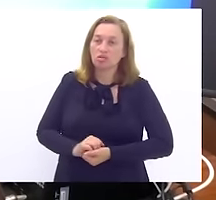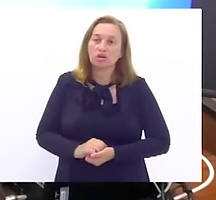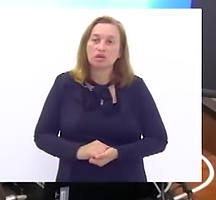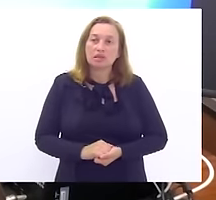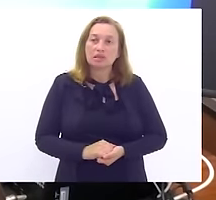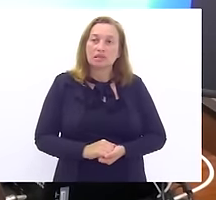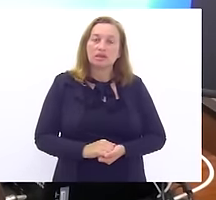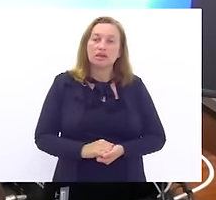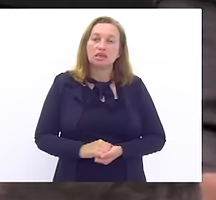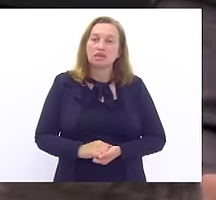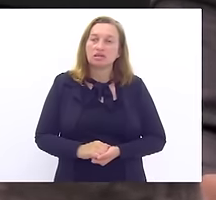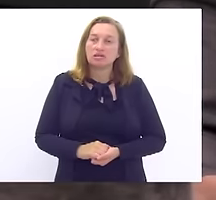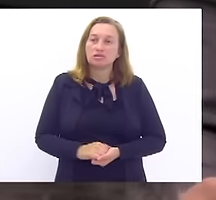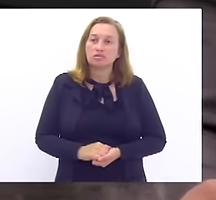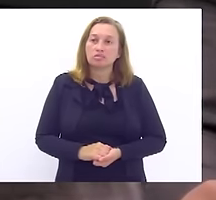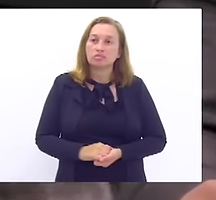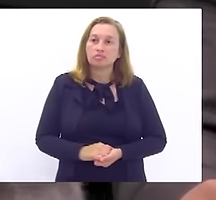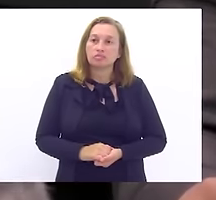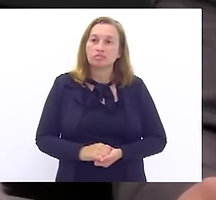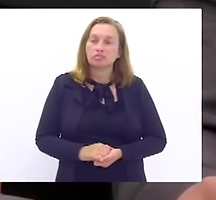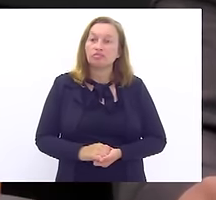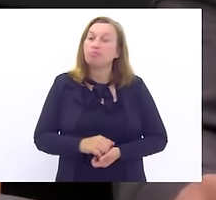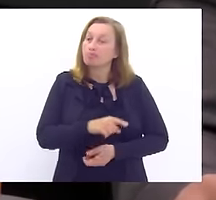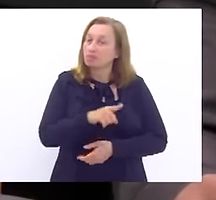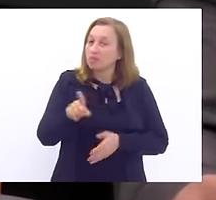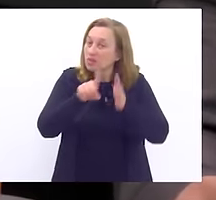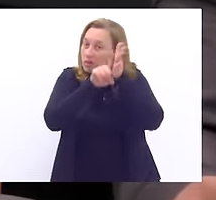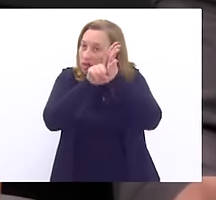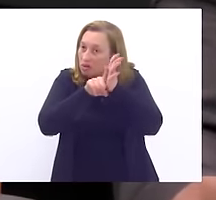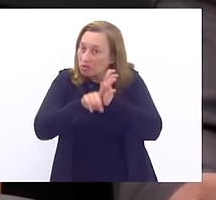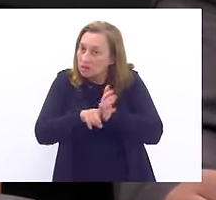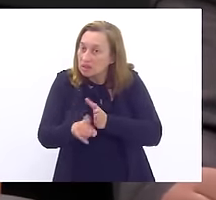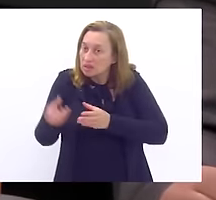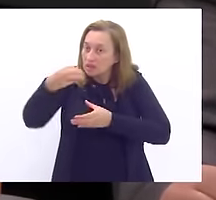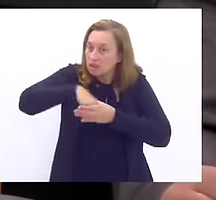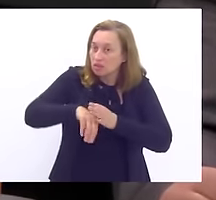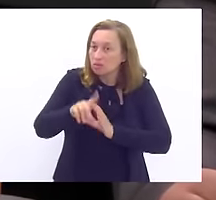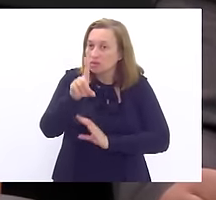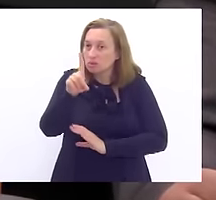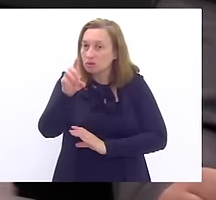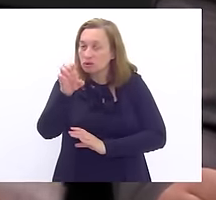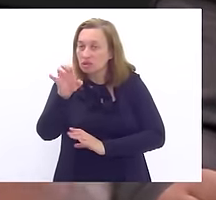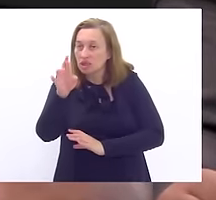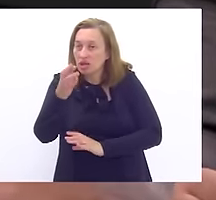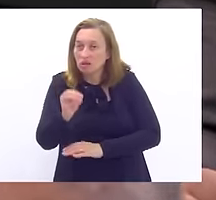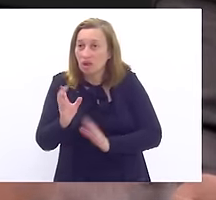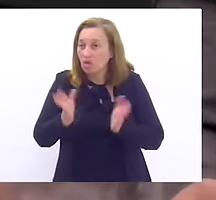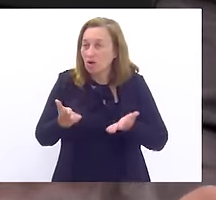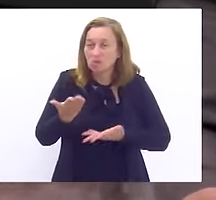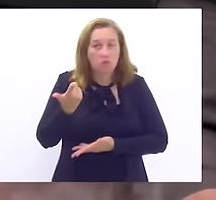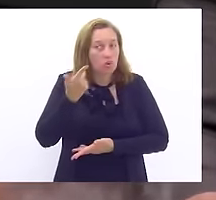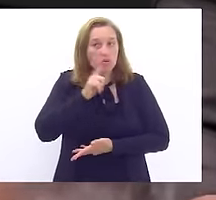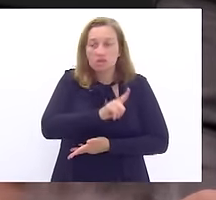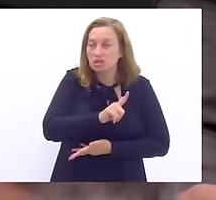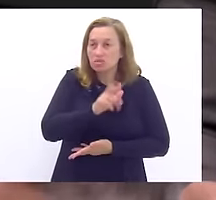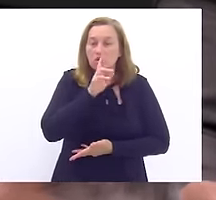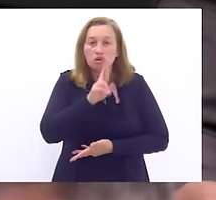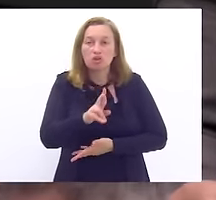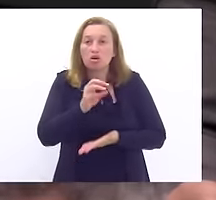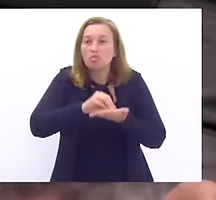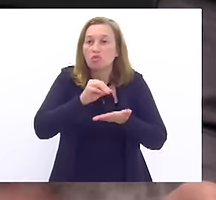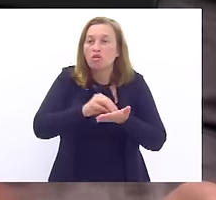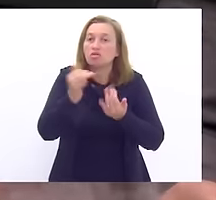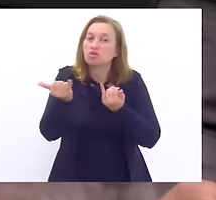eu anotei aqui inclusive para que isso seja levantado internamente no teto nesse momento eu não consigo lhe responder por falta de dados